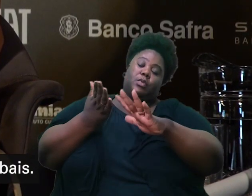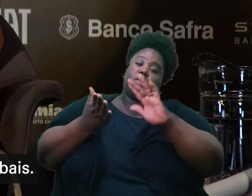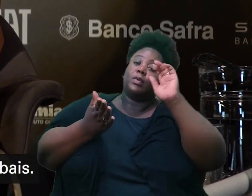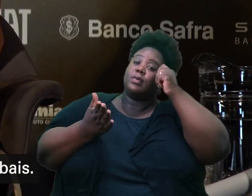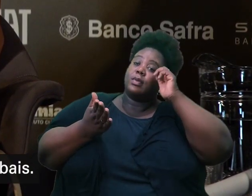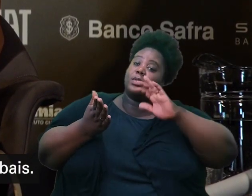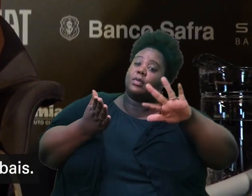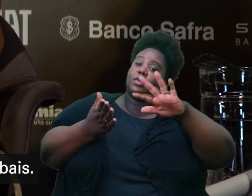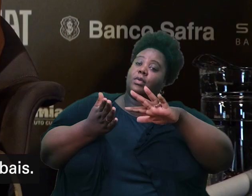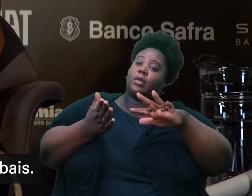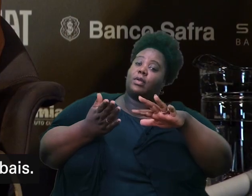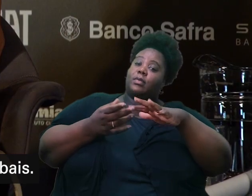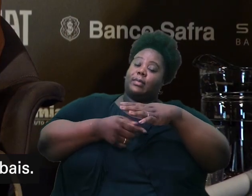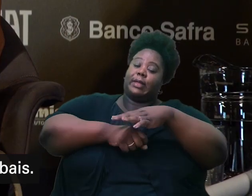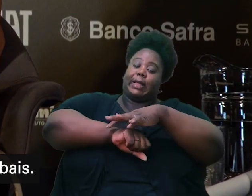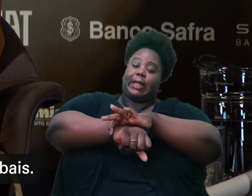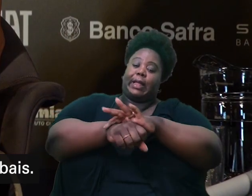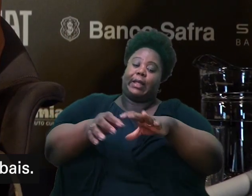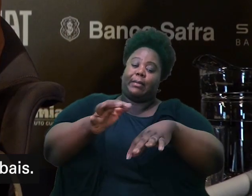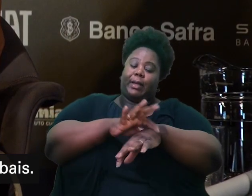africanos como canibais.